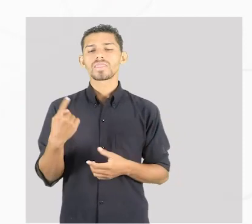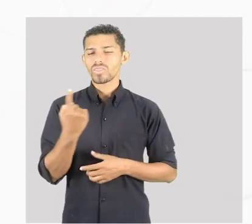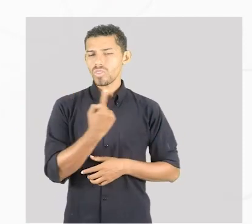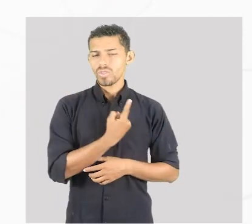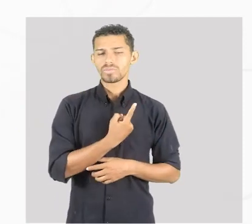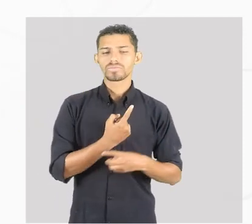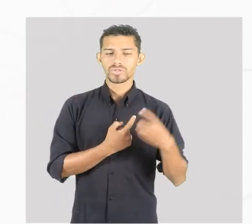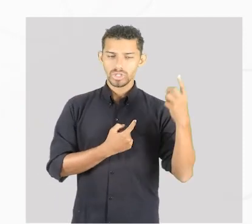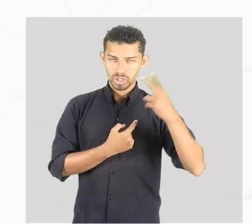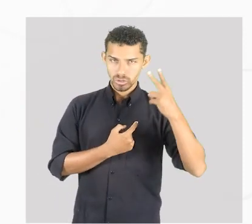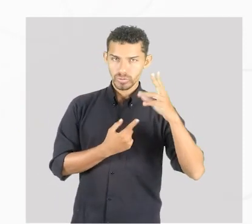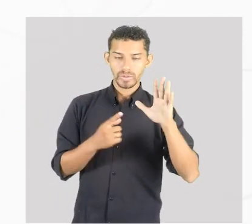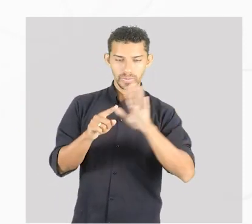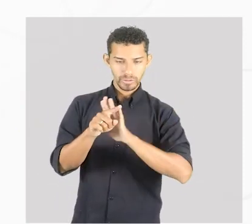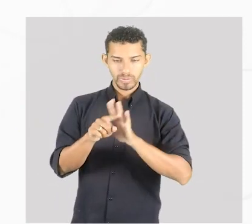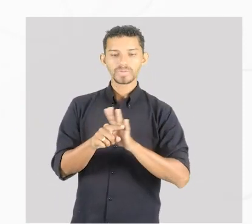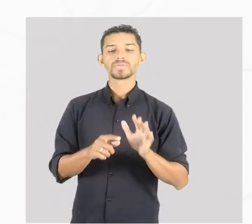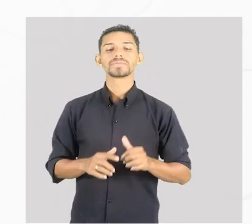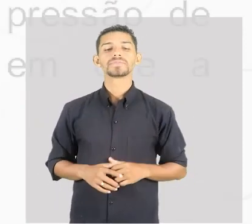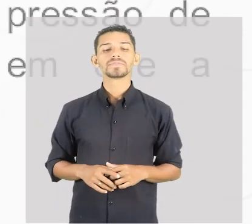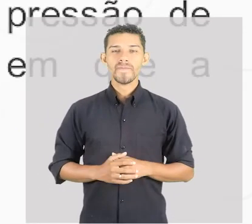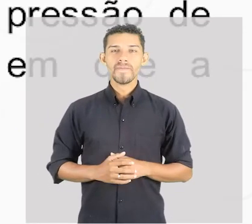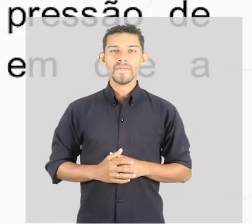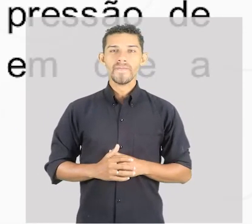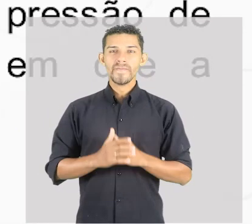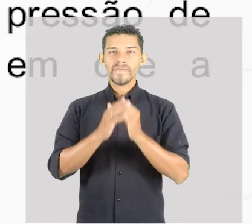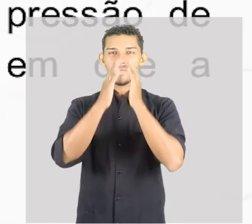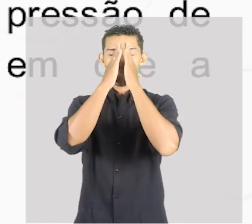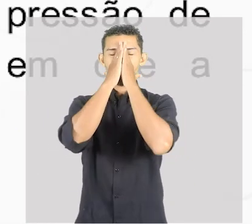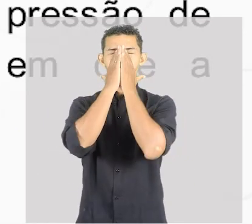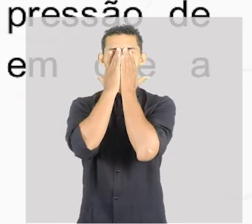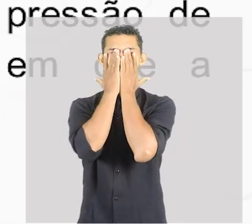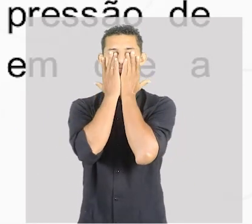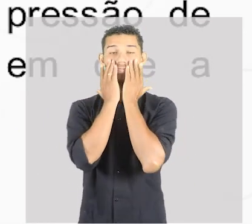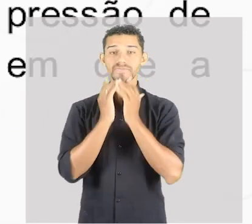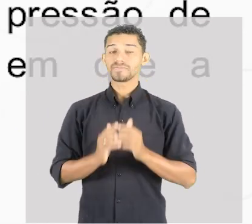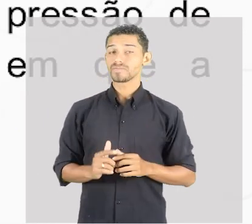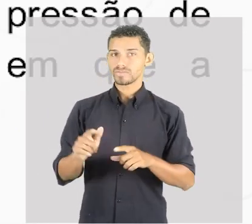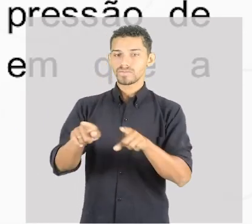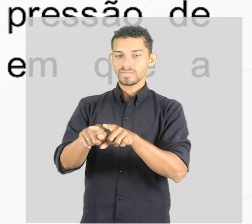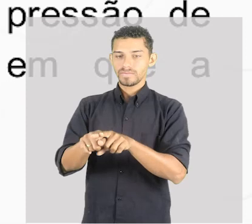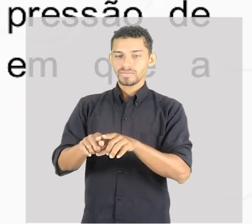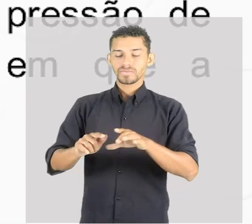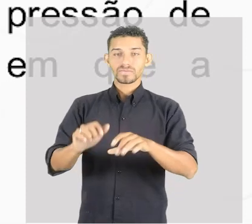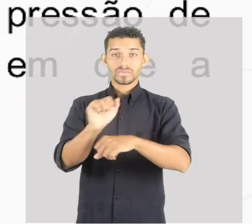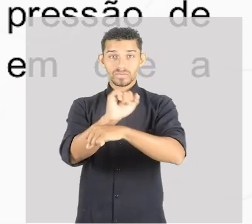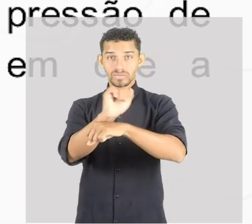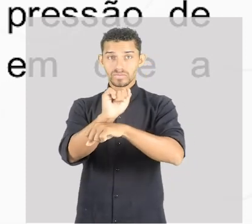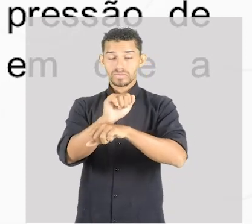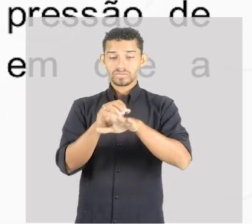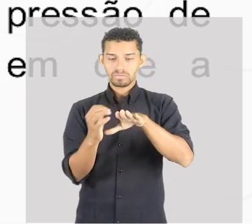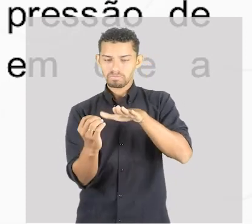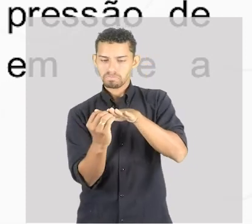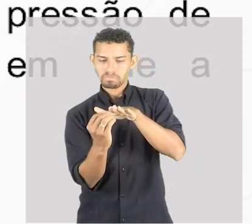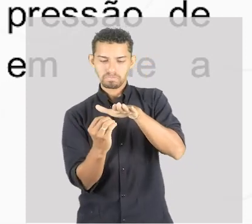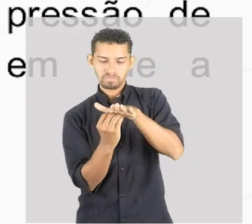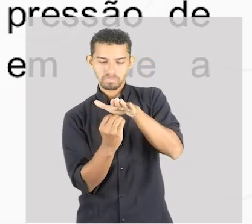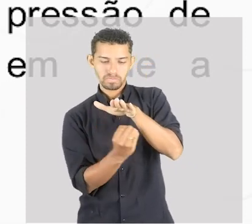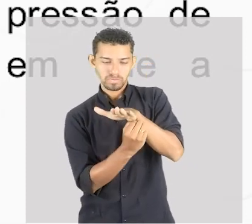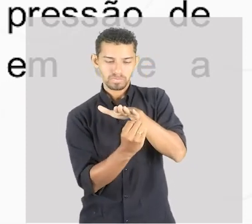nossa segunda questão a calibração dos pneus de um automóvel deve ser